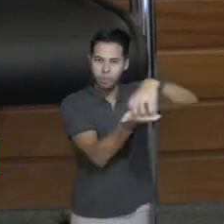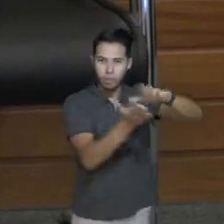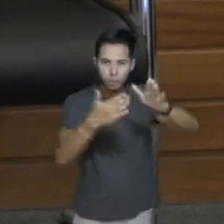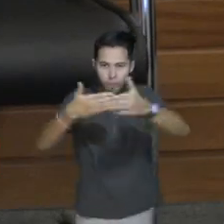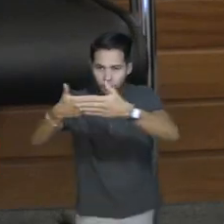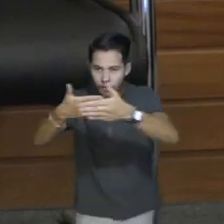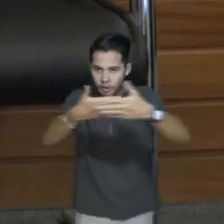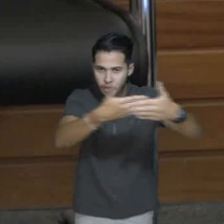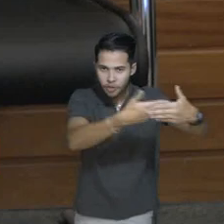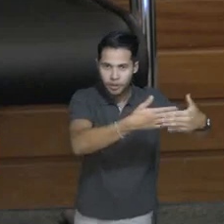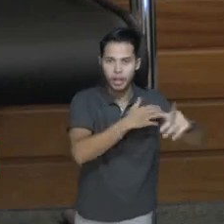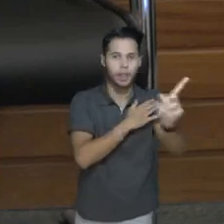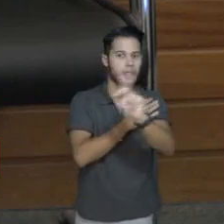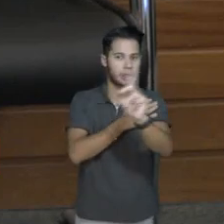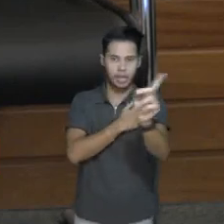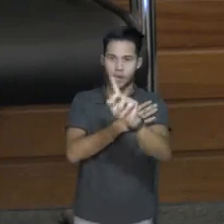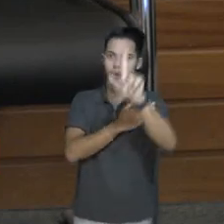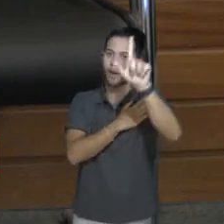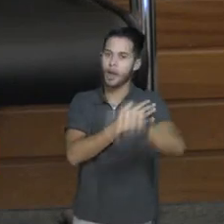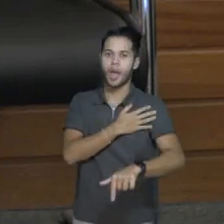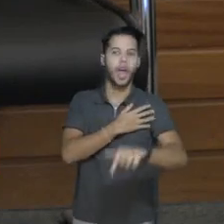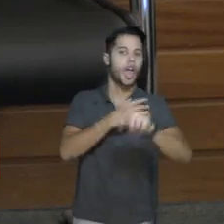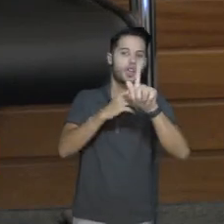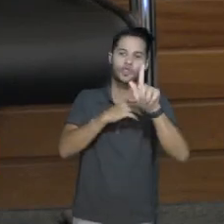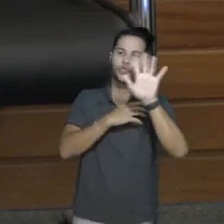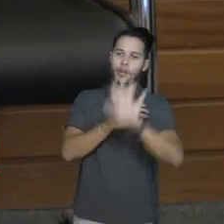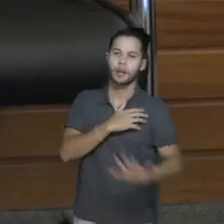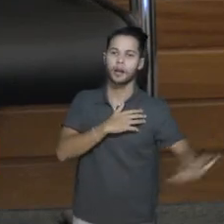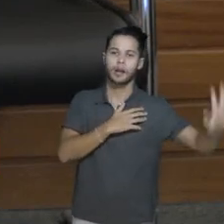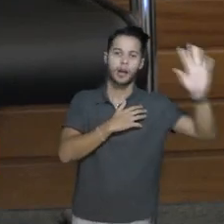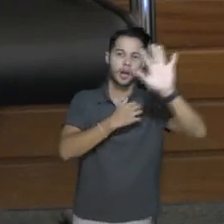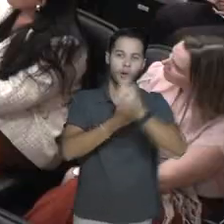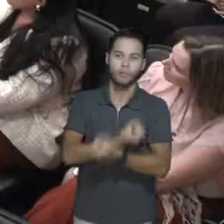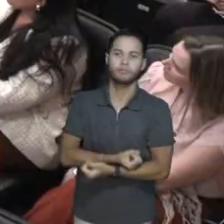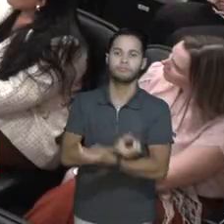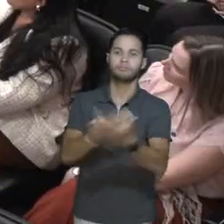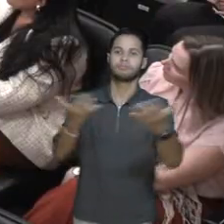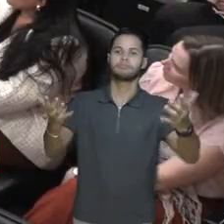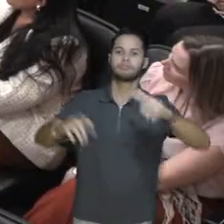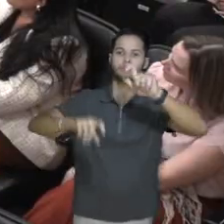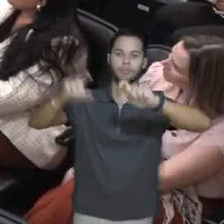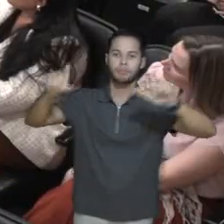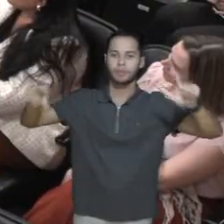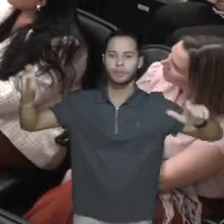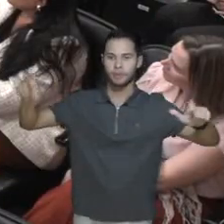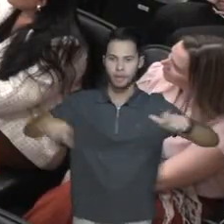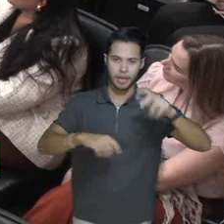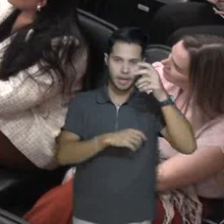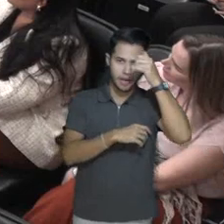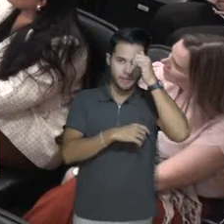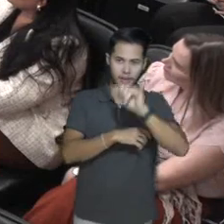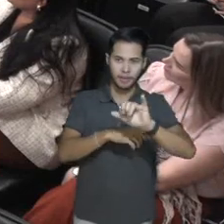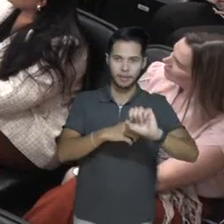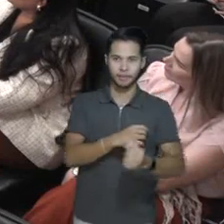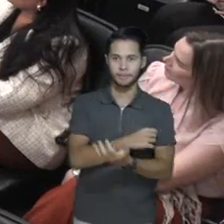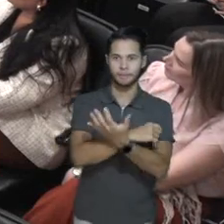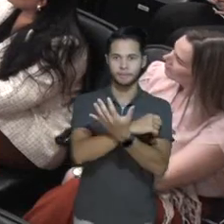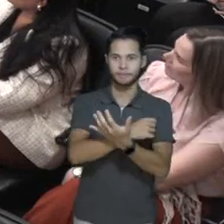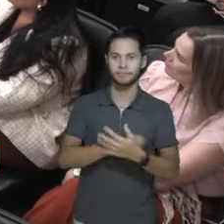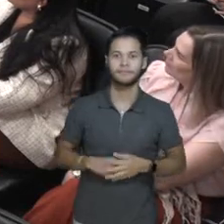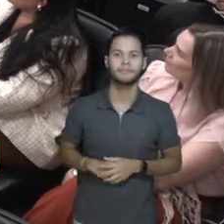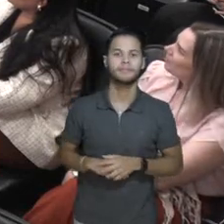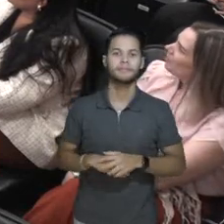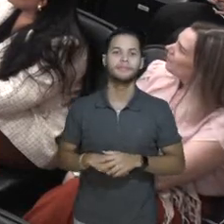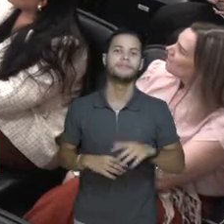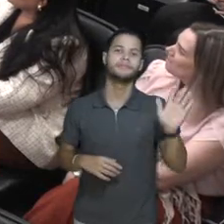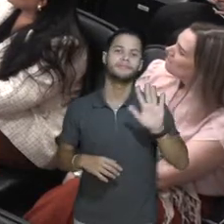mensagem e principalmente a conscientização em relação ao combate à corrupção Eh boa tarde meu